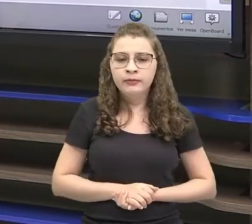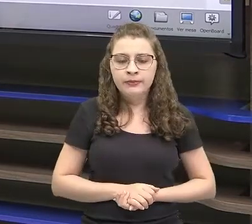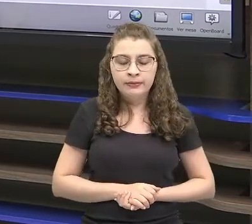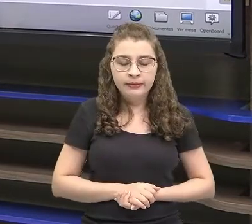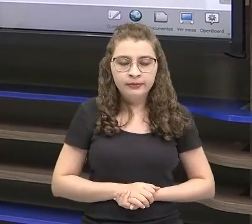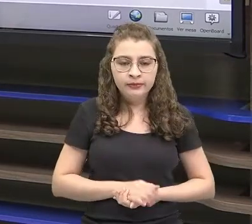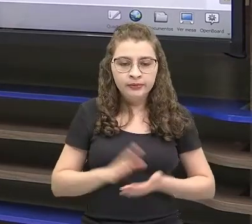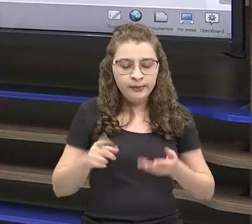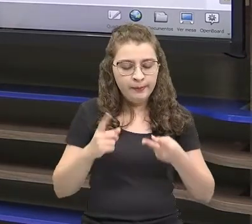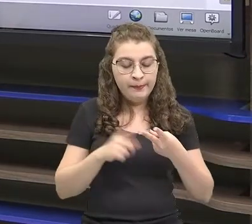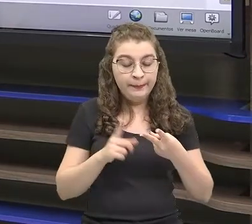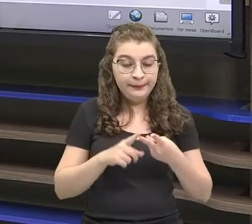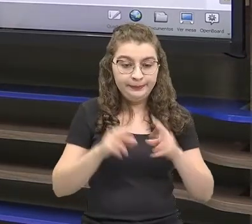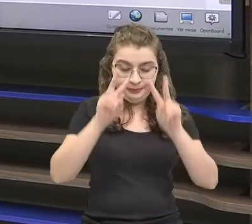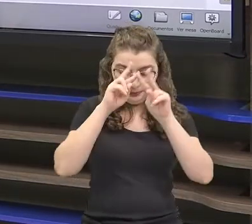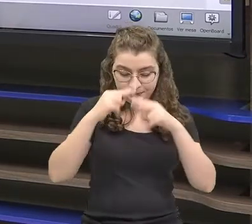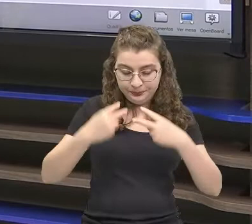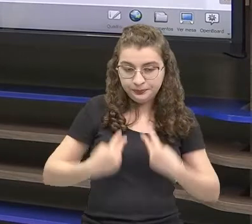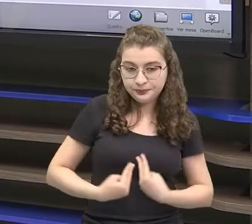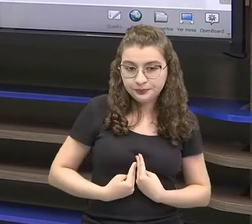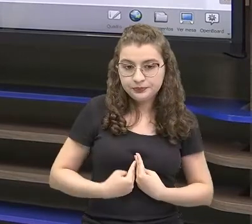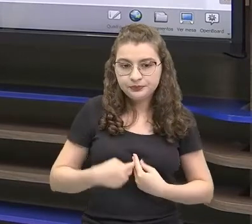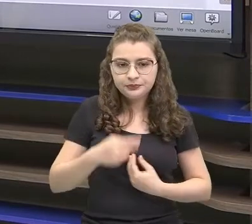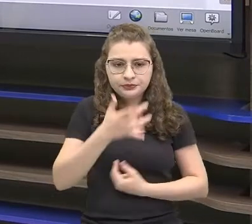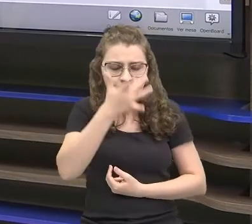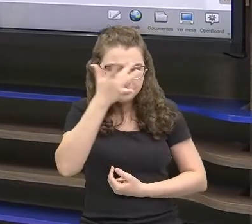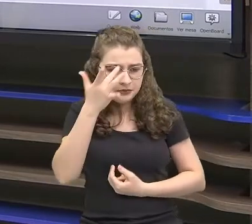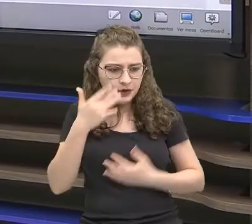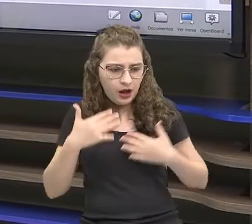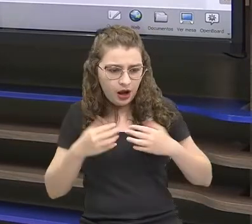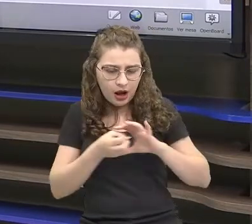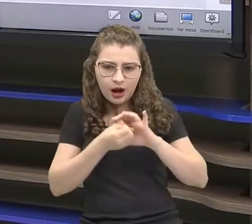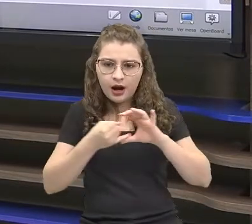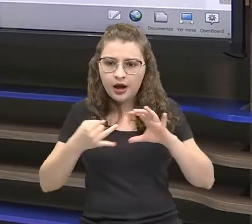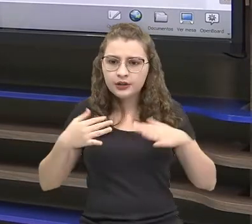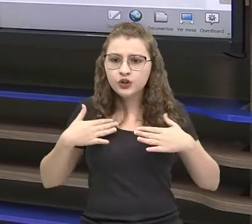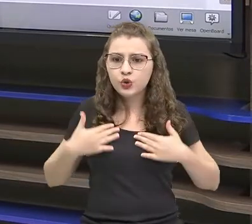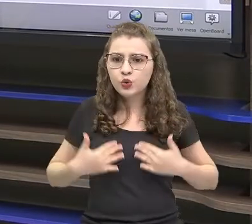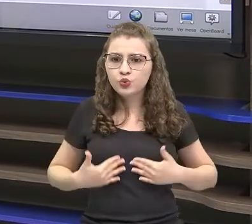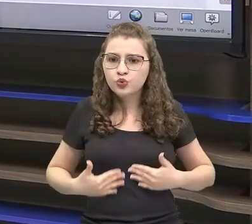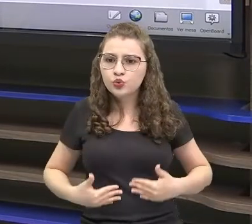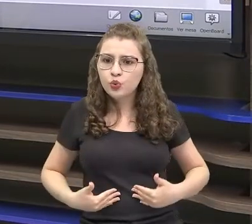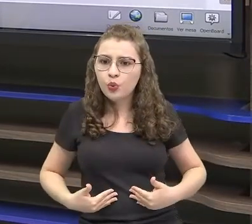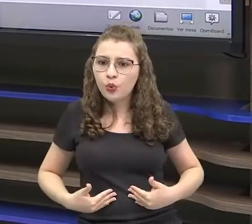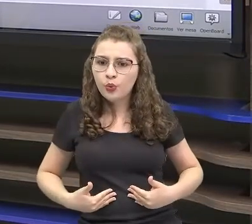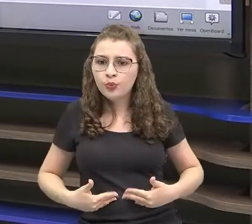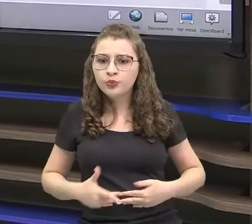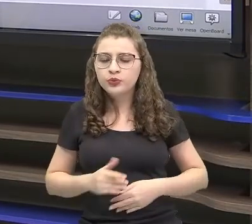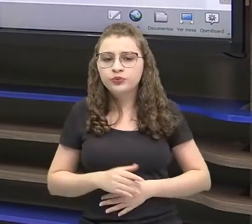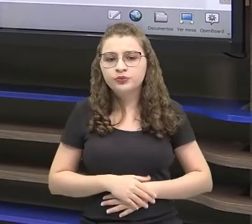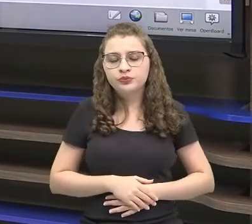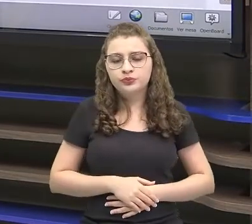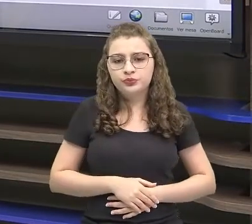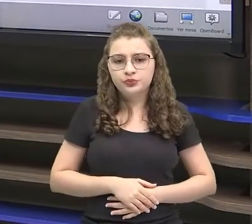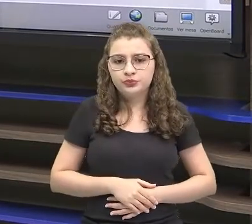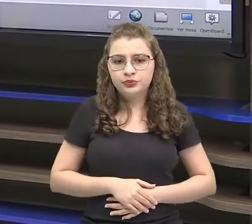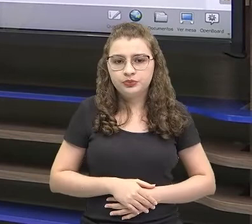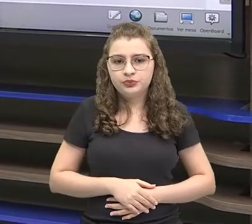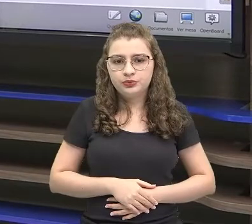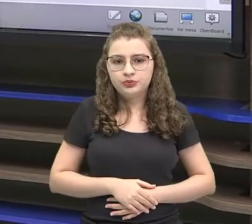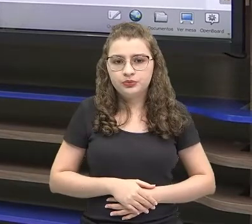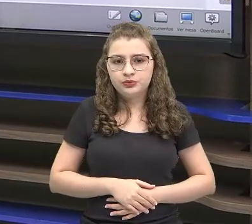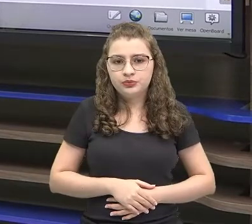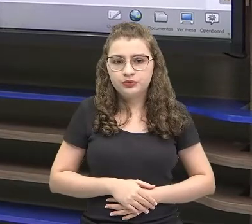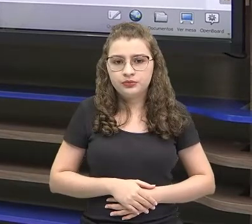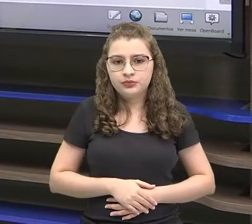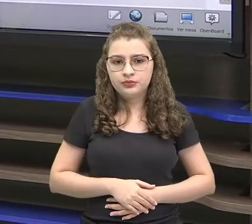para o homem, ele vai analisar o homem, as feições físicas, aí vai entrar o positivismo, né, em que ele vai